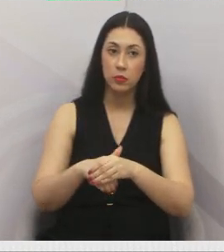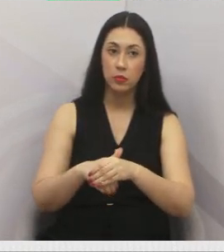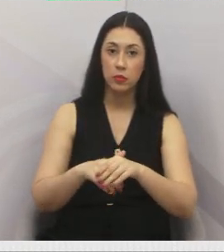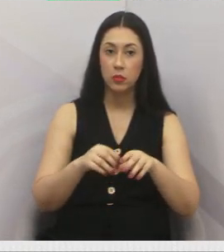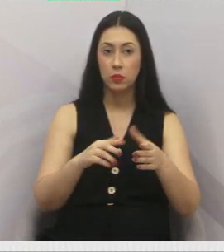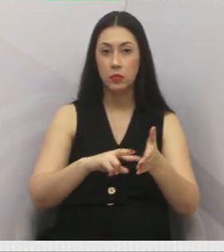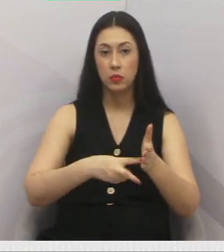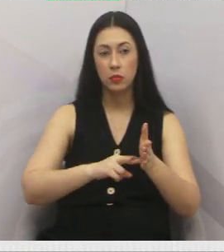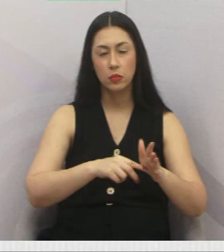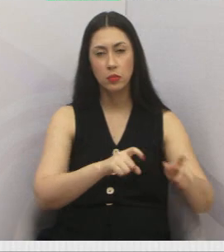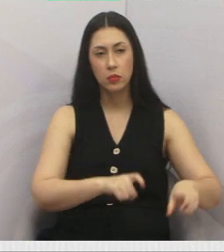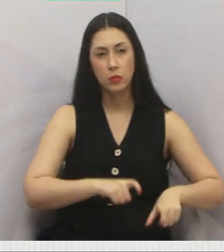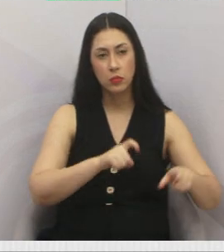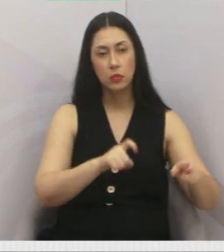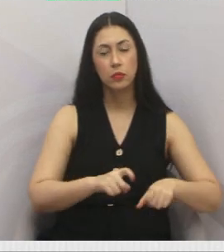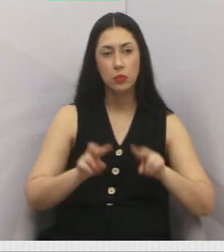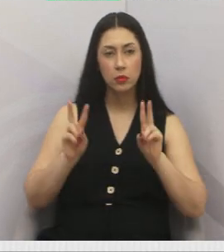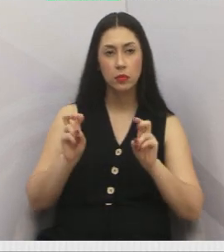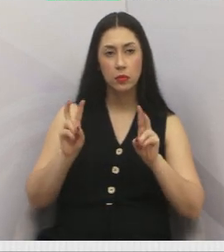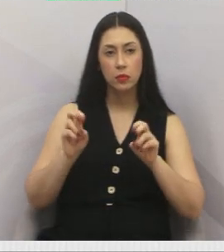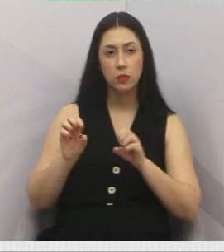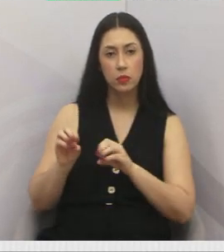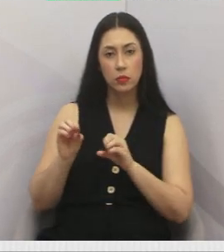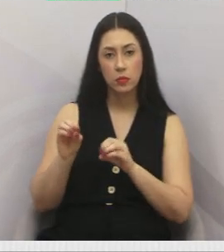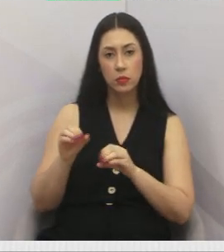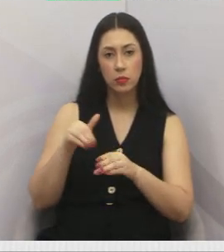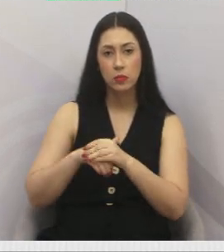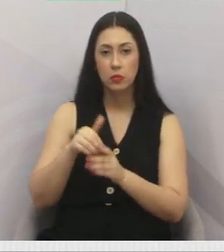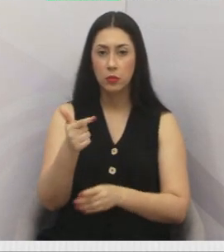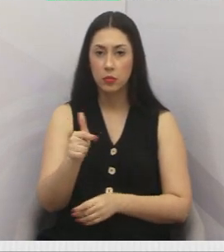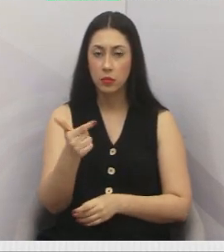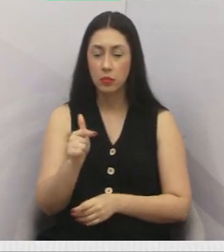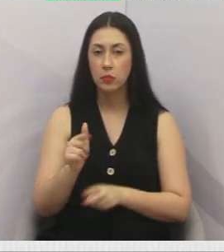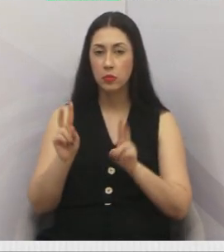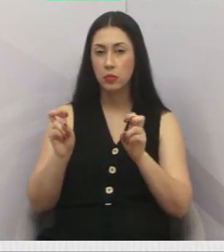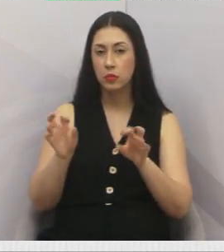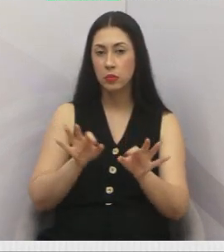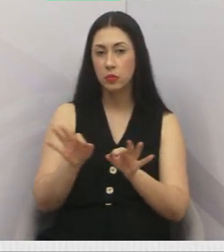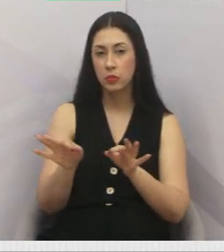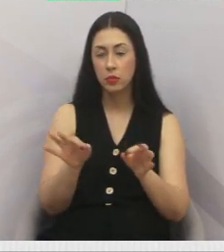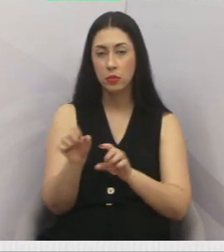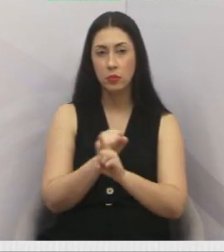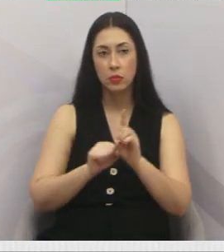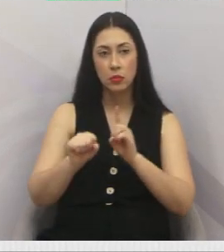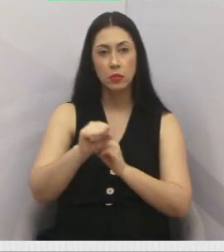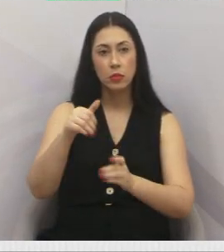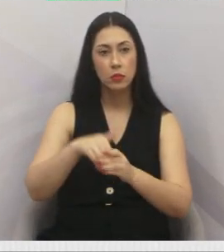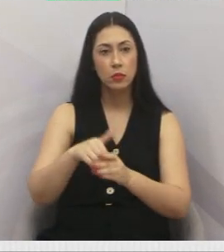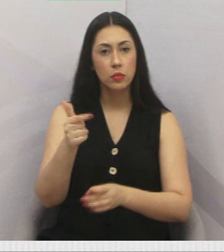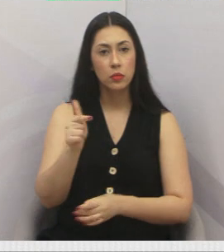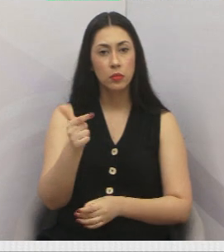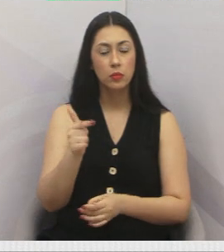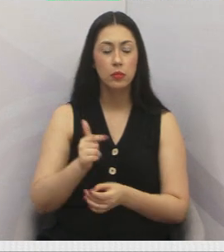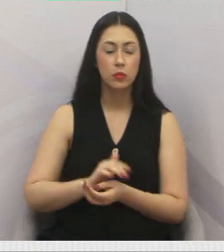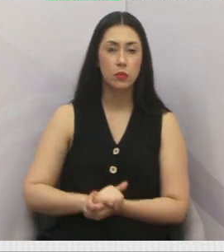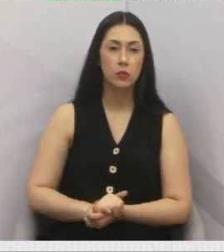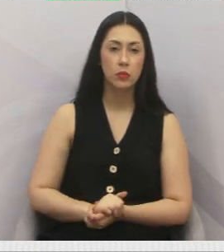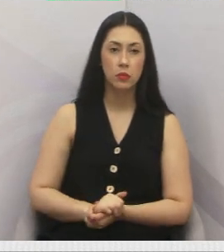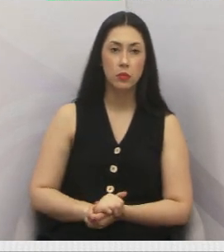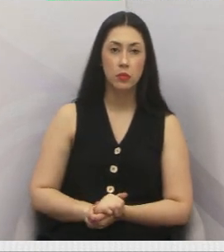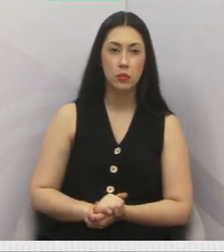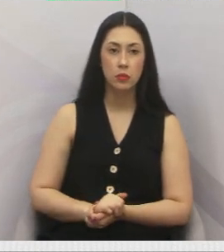rural. Segmento entidades acadêmicas, voto em branco. Segmento organização da sociedade civil, voto em branco.